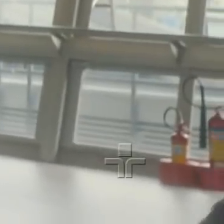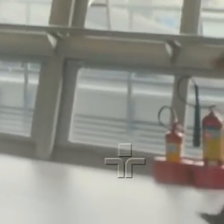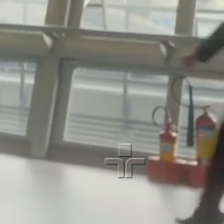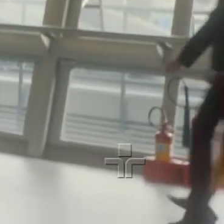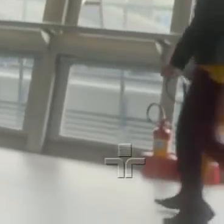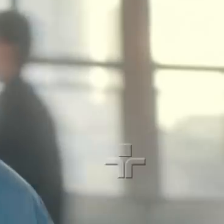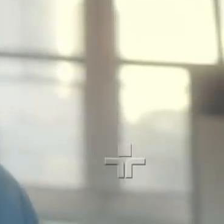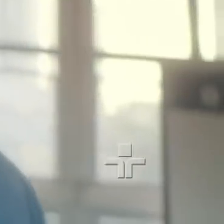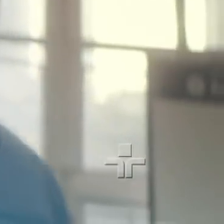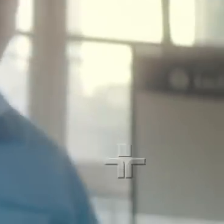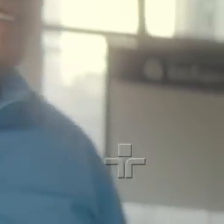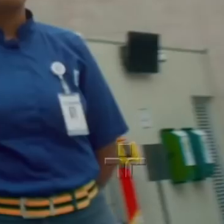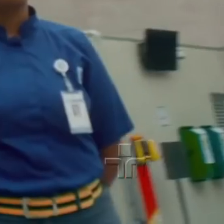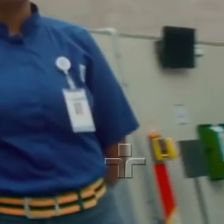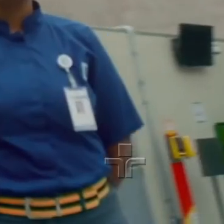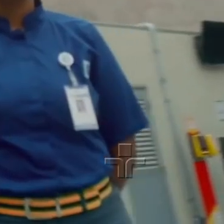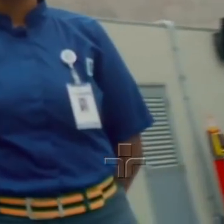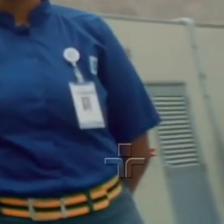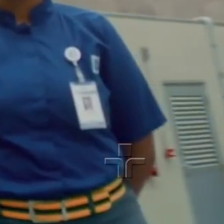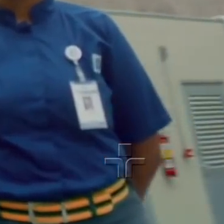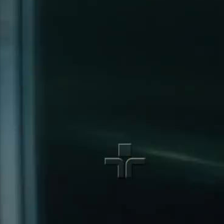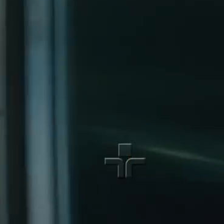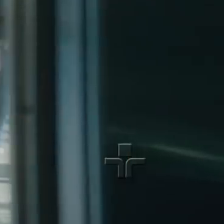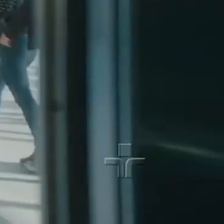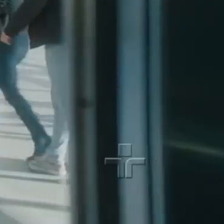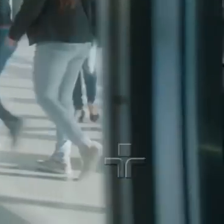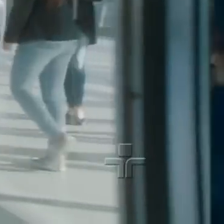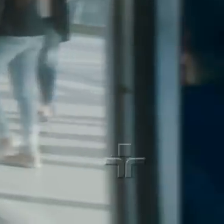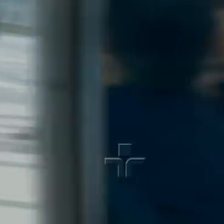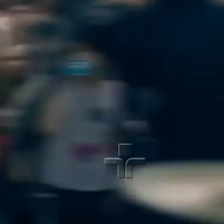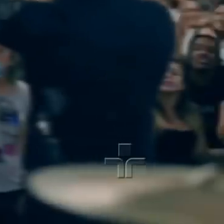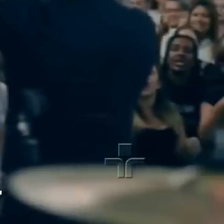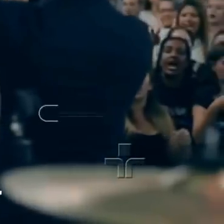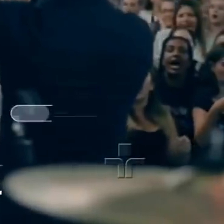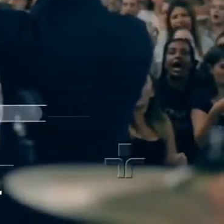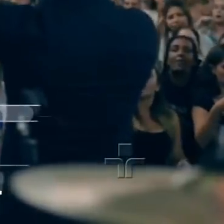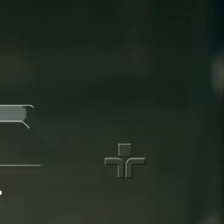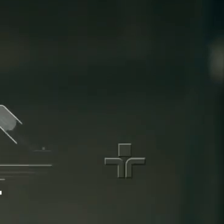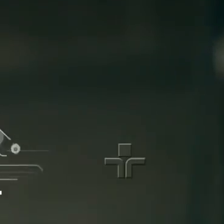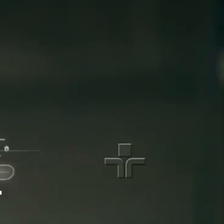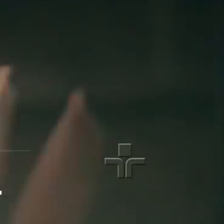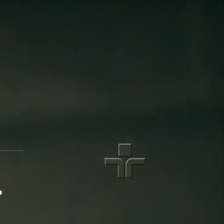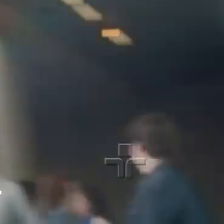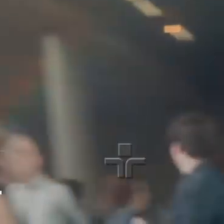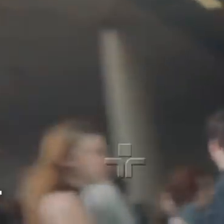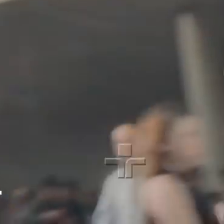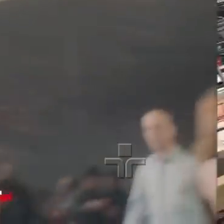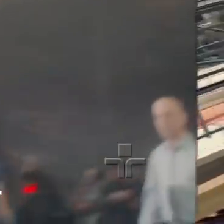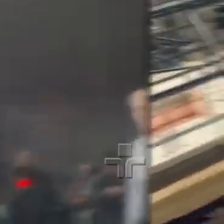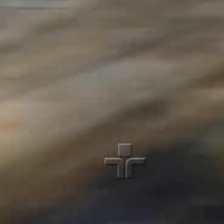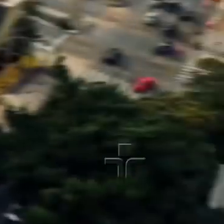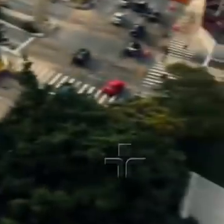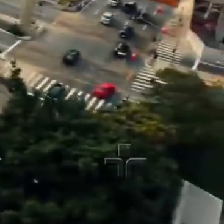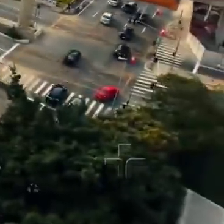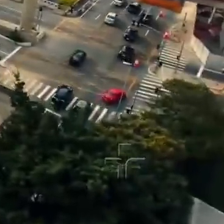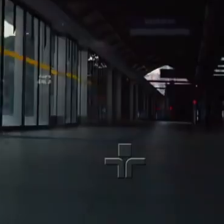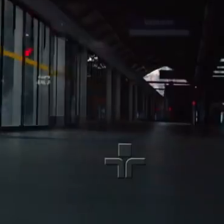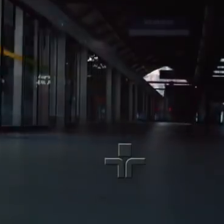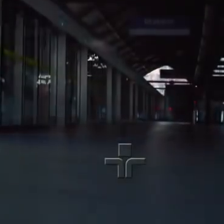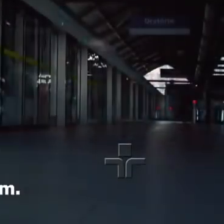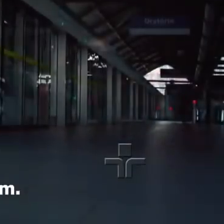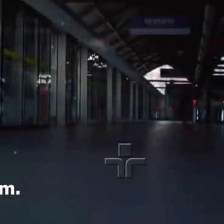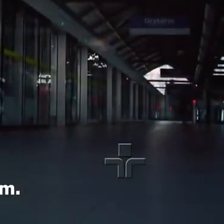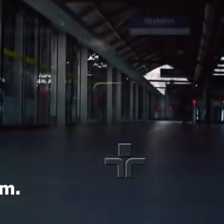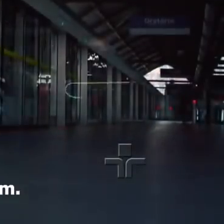perto, investindo ainda mais em segurança e acessibilidade, para que momentos assim aconteçam. Metrô de São